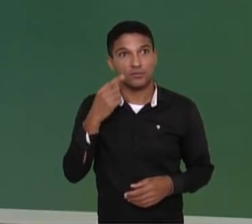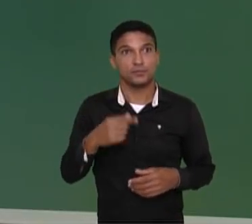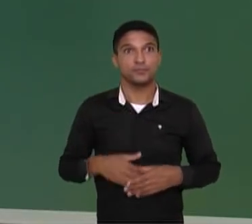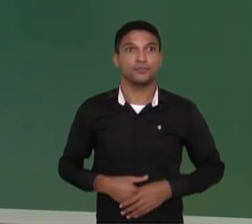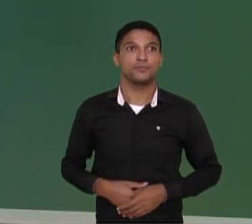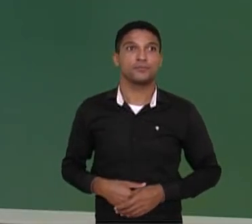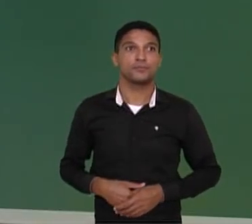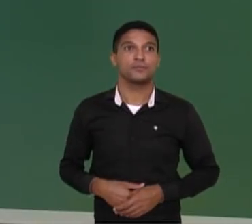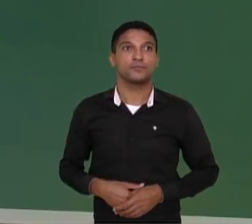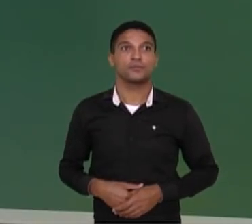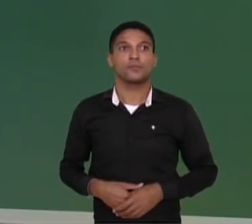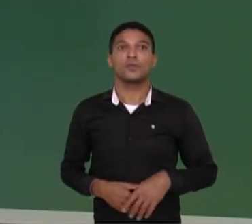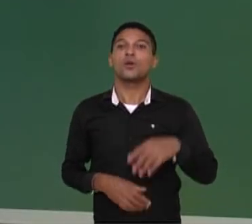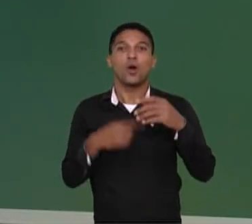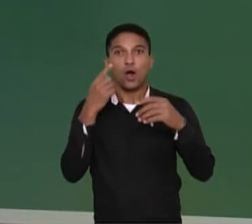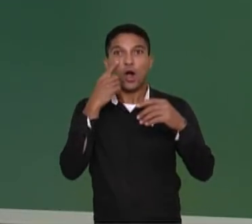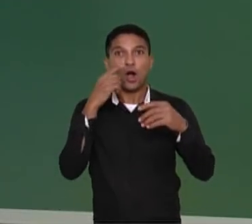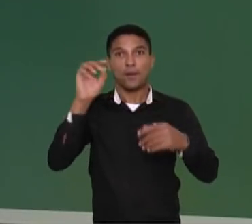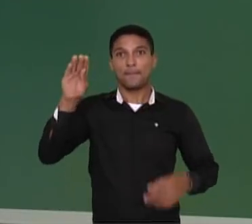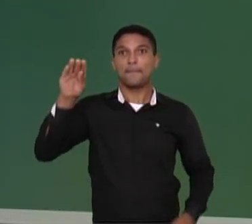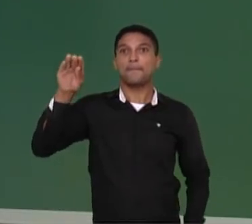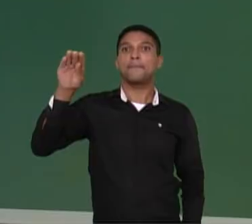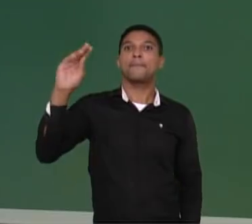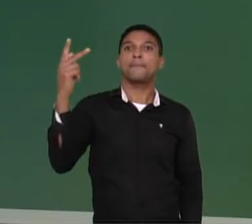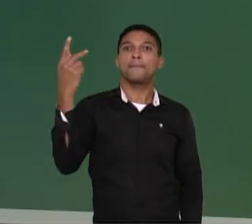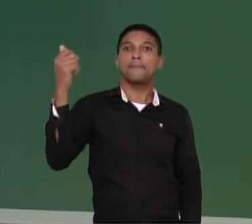menos raiz de delta dividido por 2A.